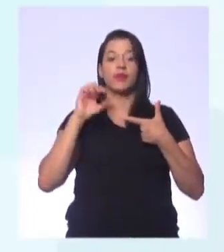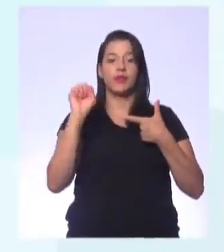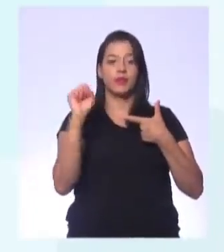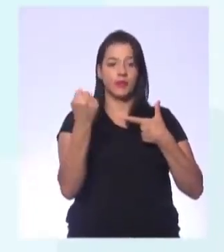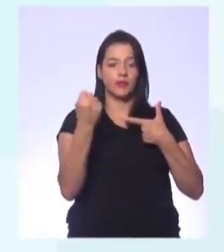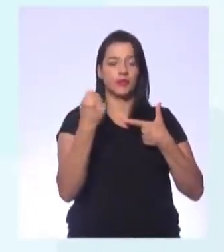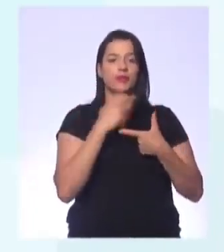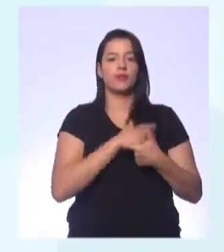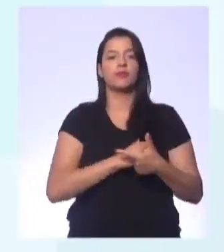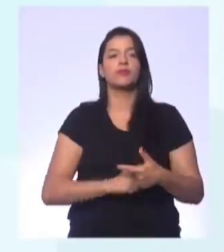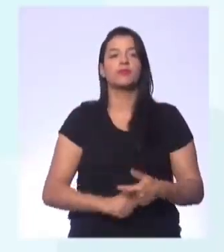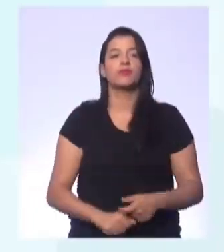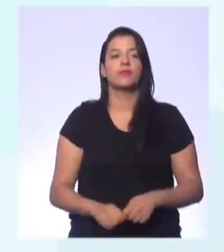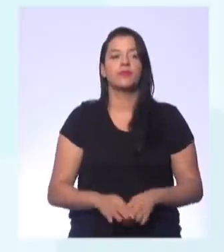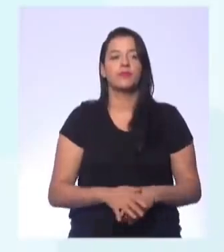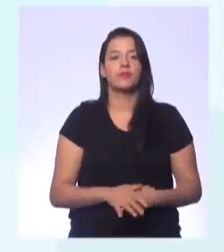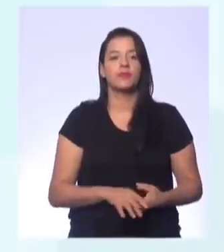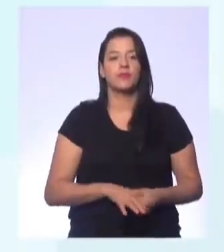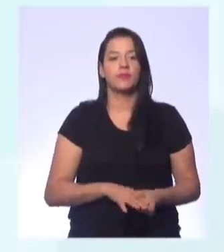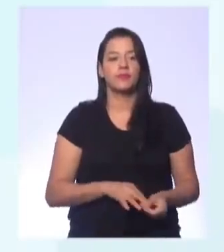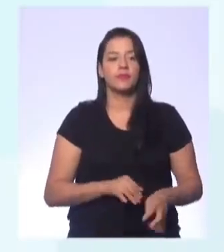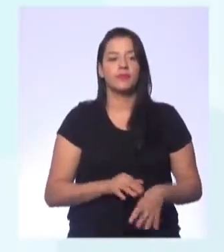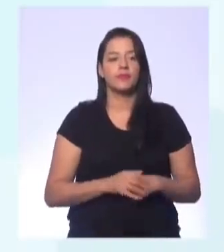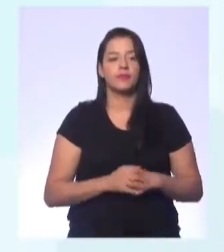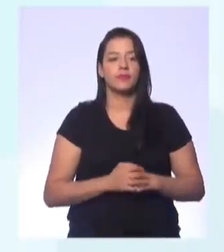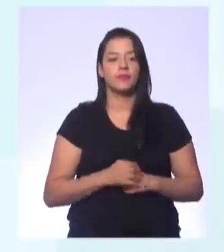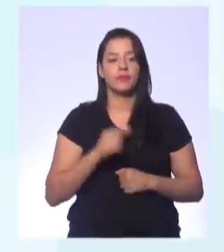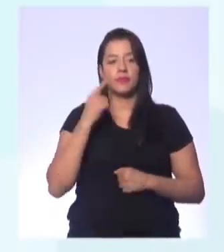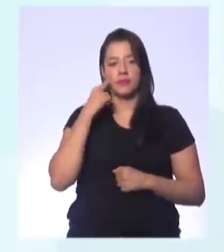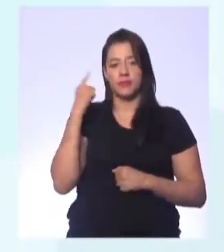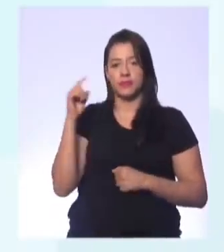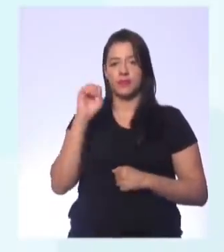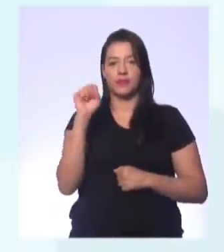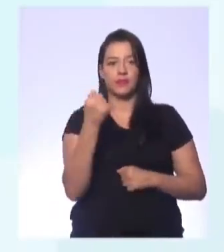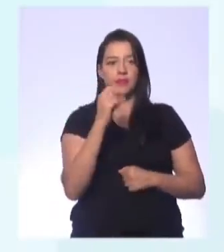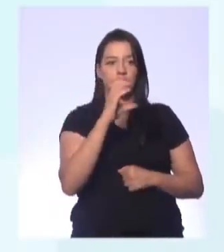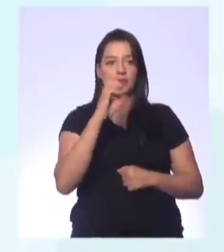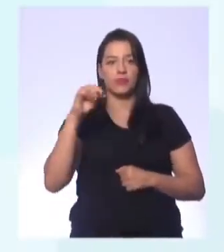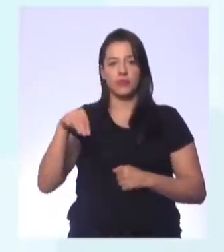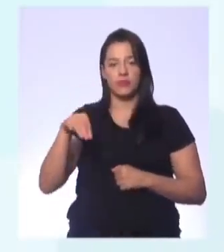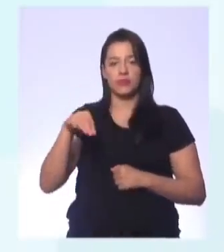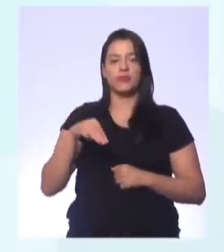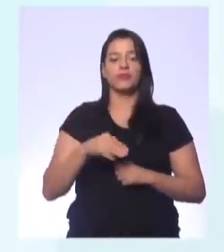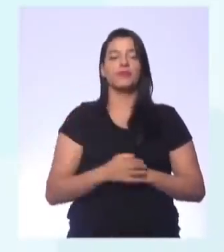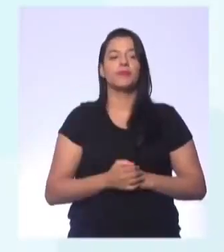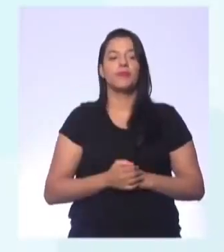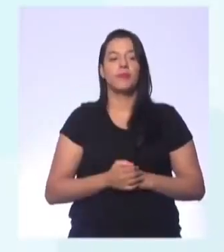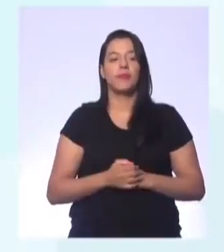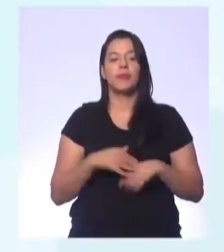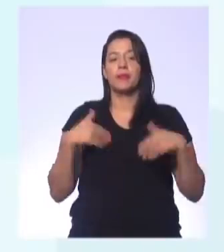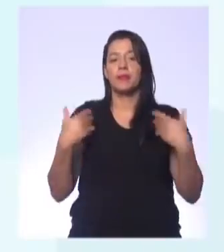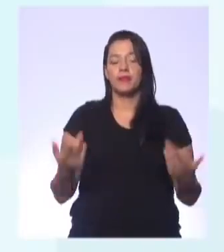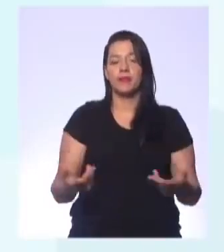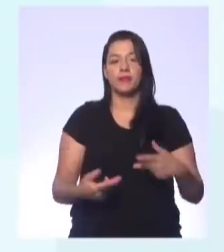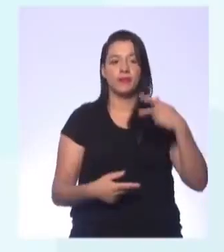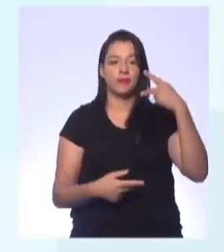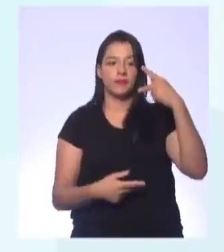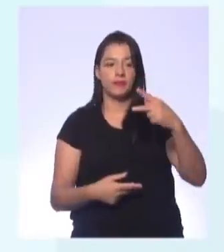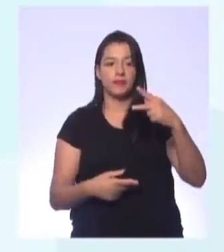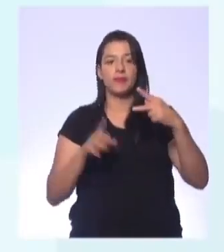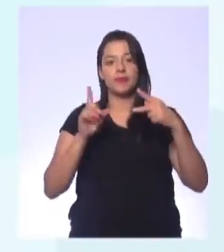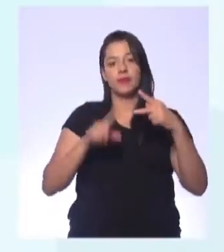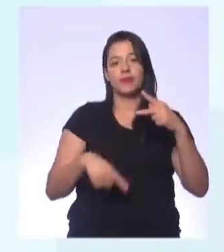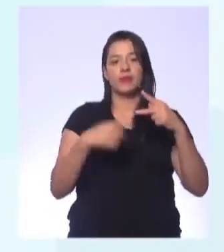tem que ser oito né eleito x = 8 8 18 cm Lisboa então meu perímetro aqui é